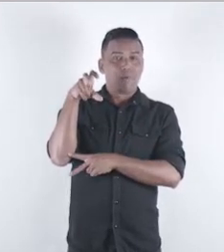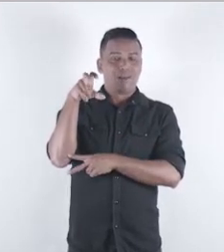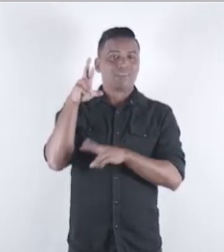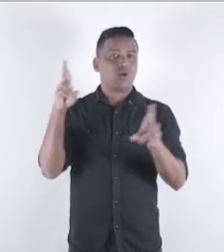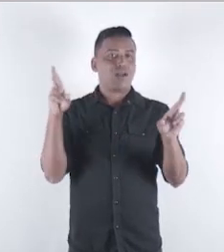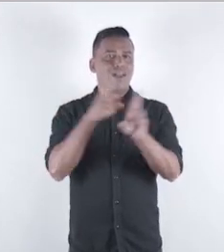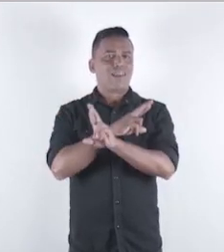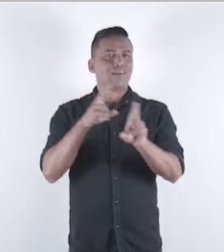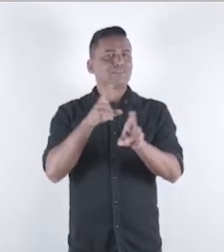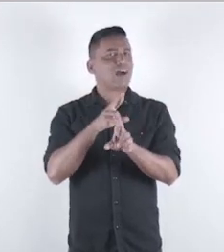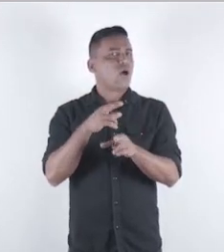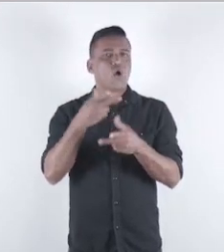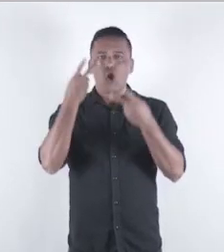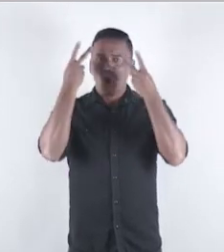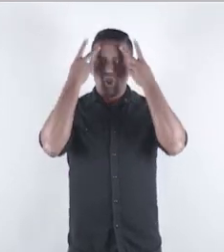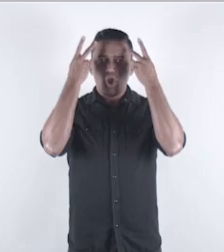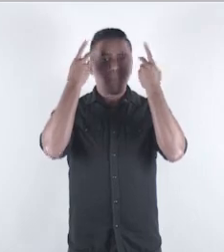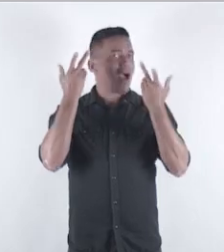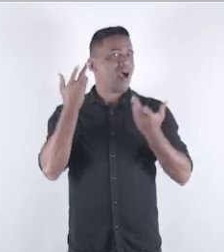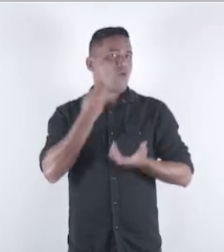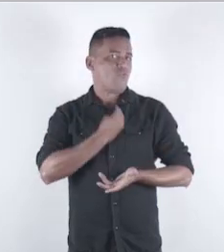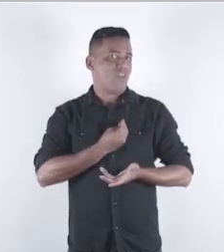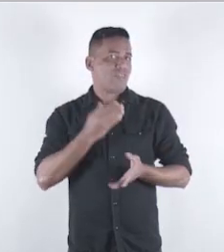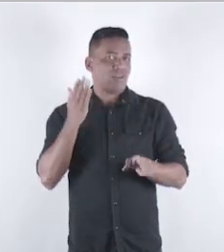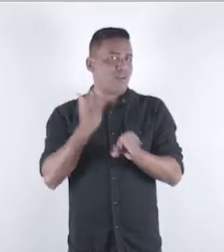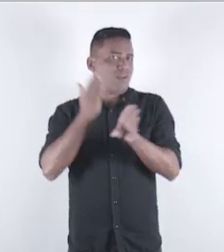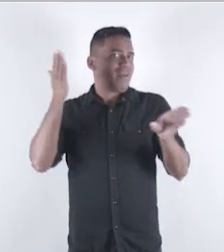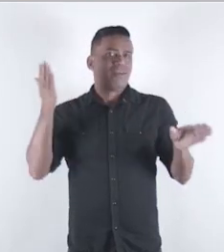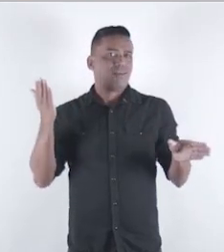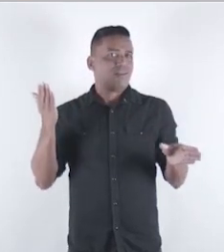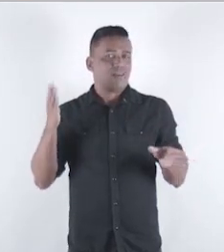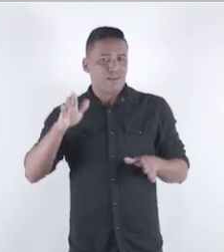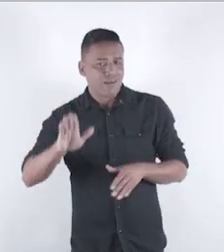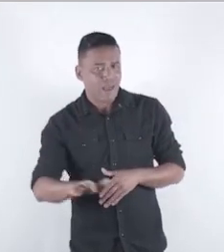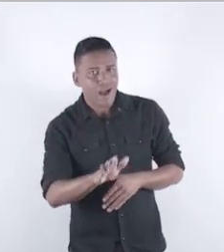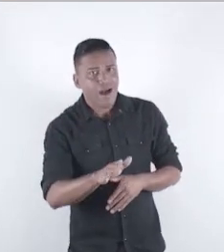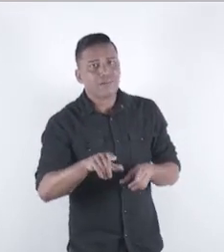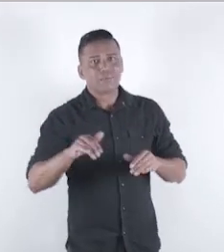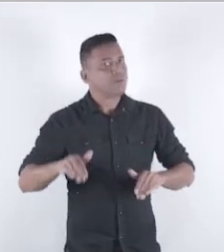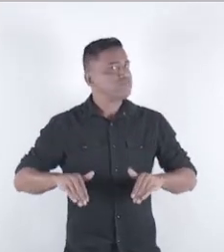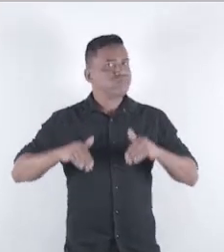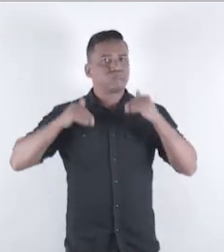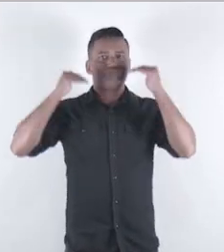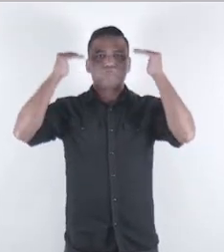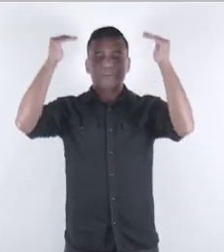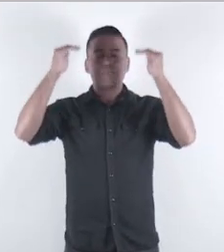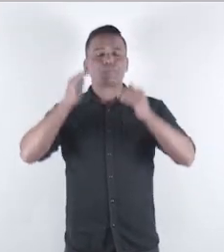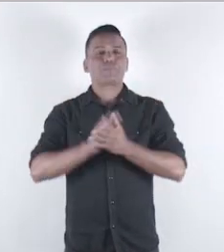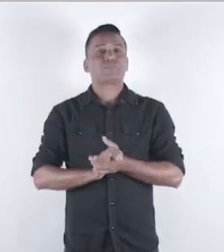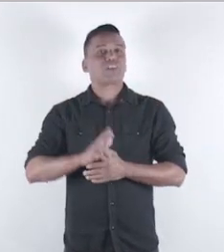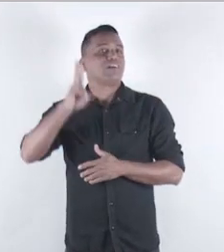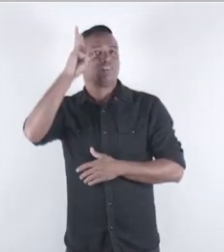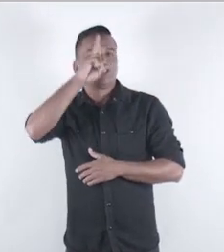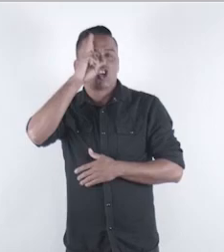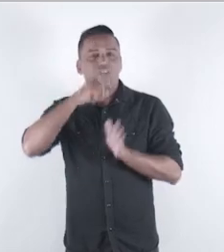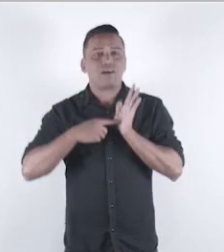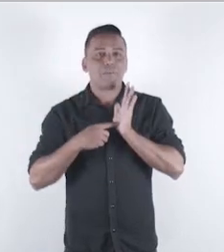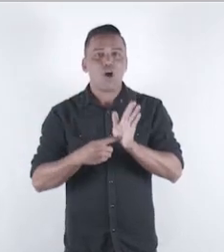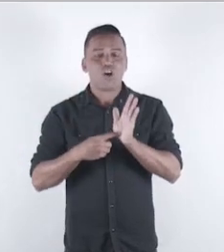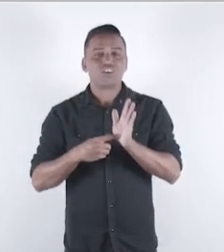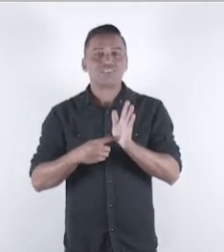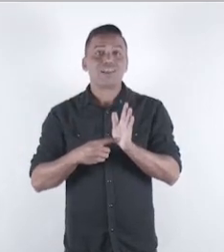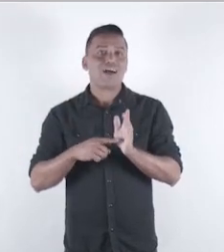gente encontrar na nossa vida, tanto na infância quanto pela vida afora. A história trata de